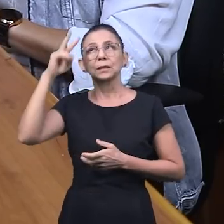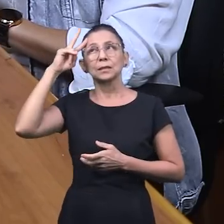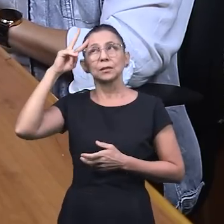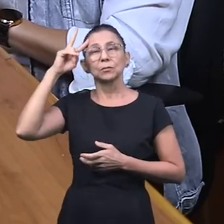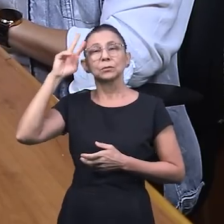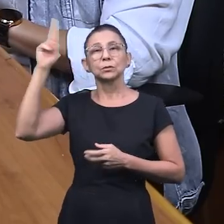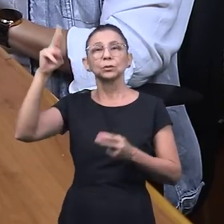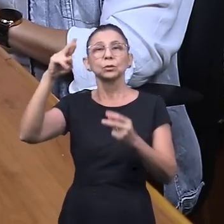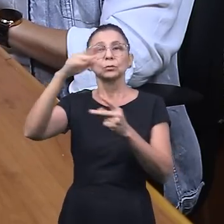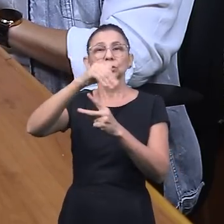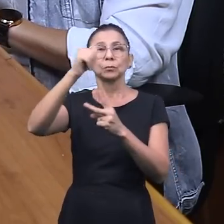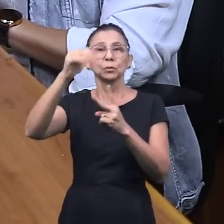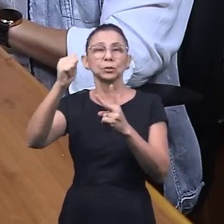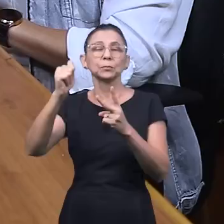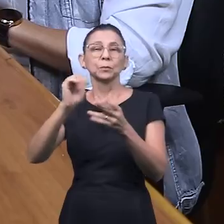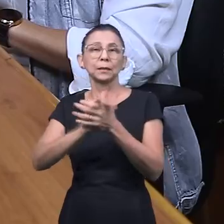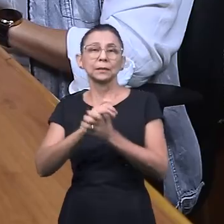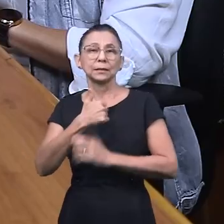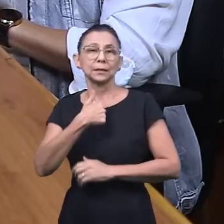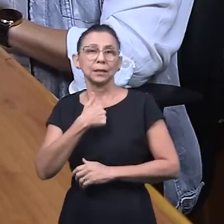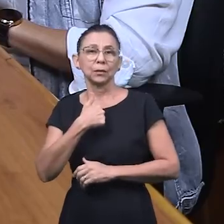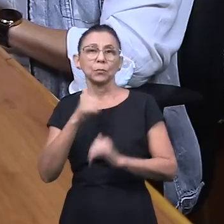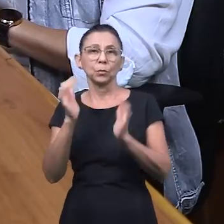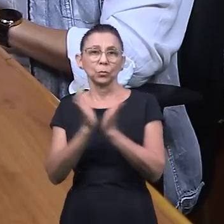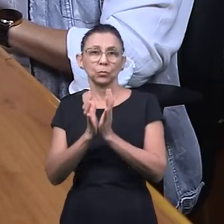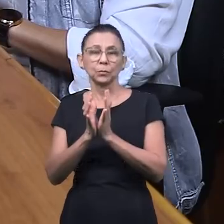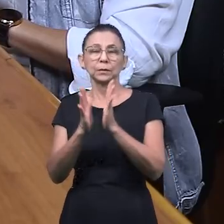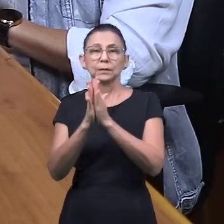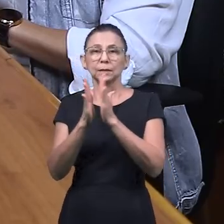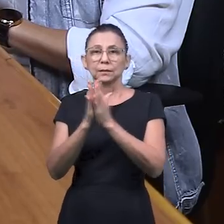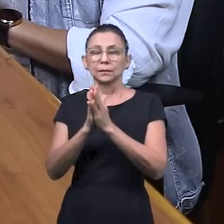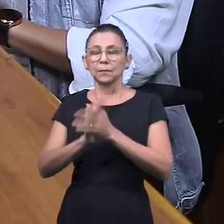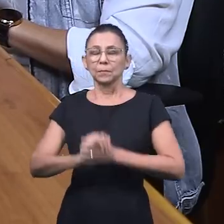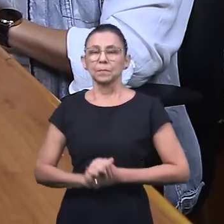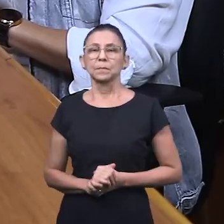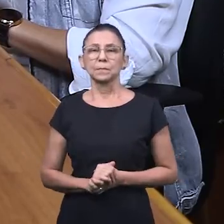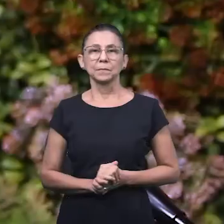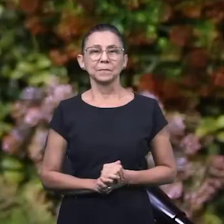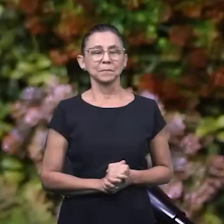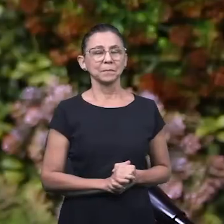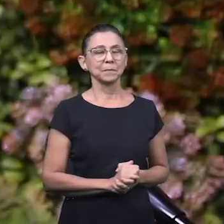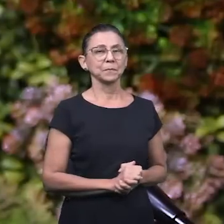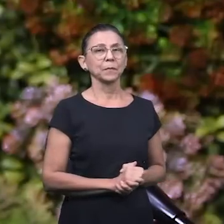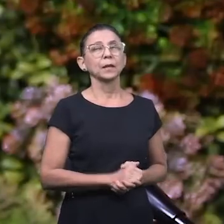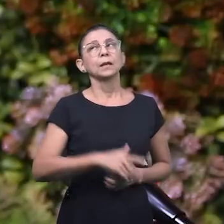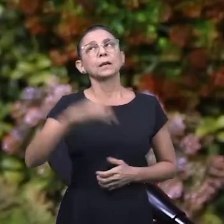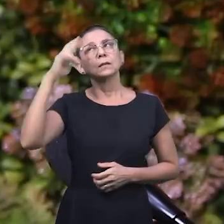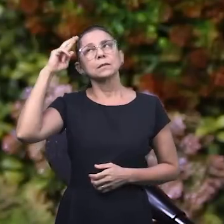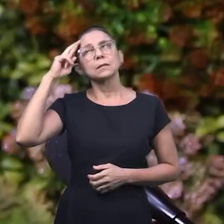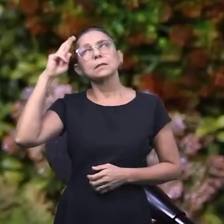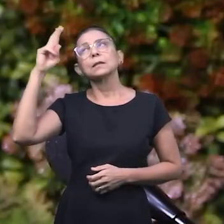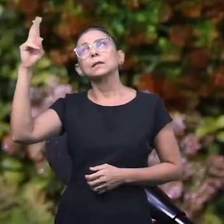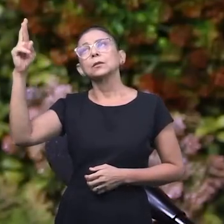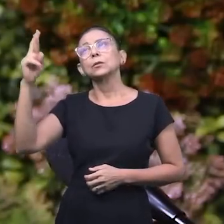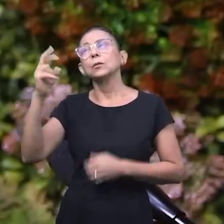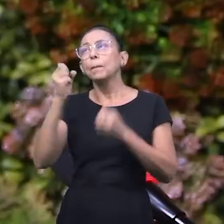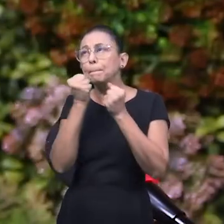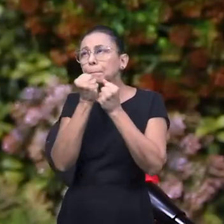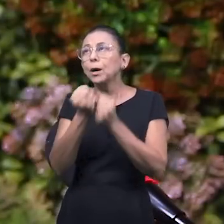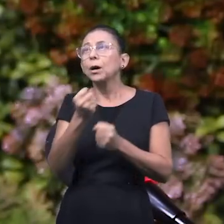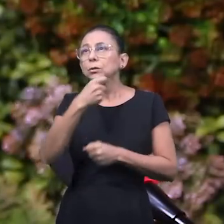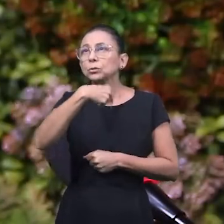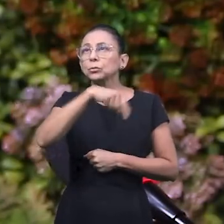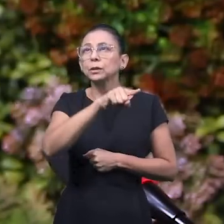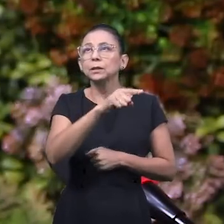bênção. Então, glória a Deus também. E ali continuei. E eu falava com o Senhor o tempo todo, constava. Senhor, devo